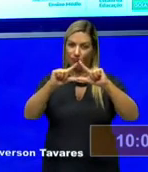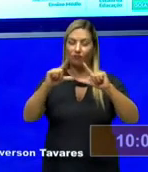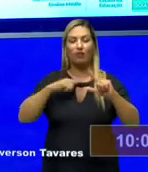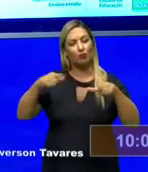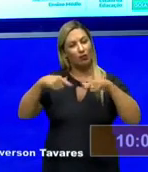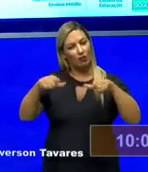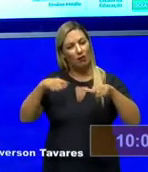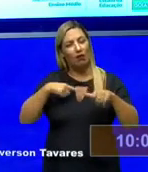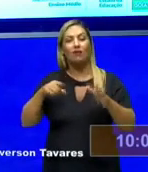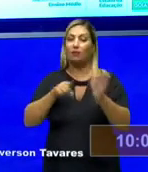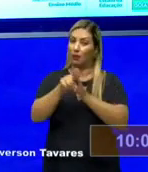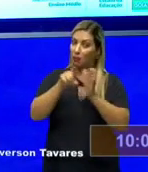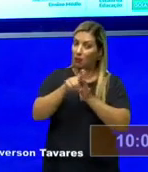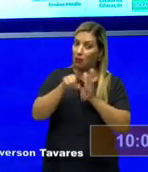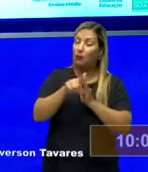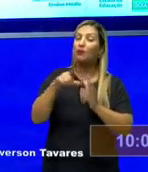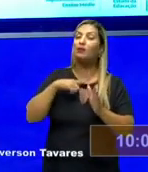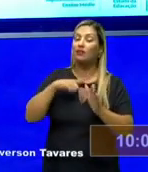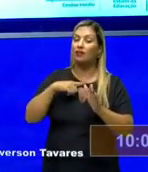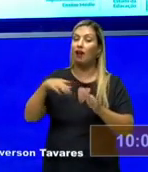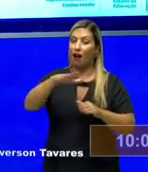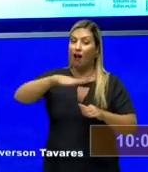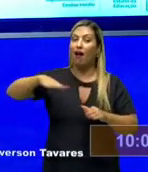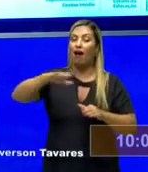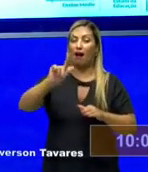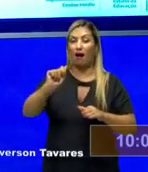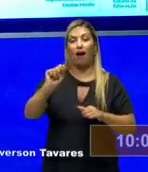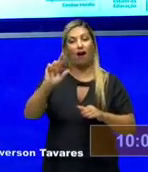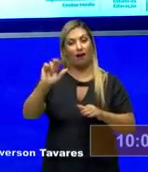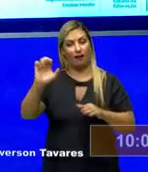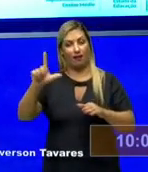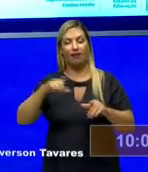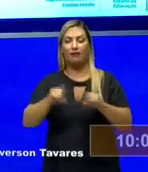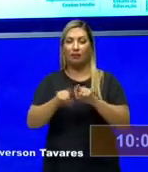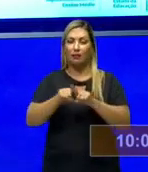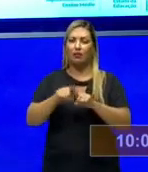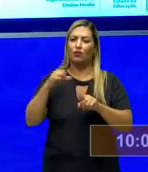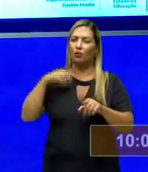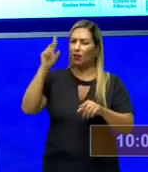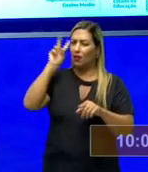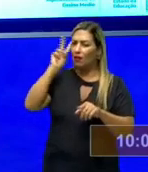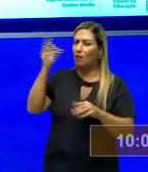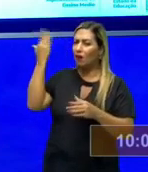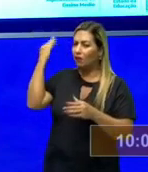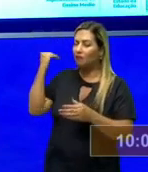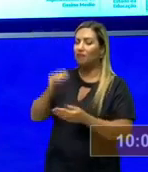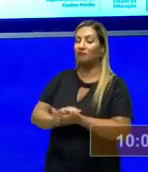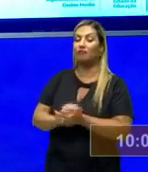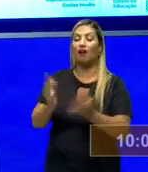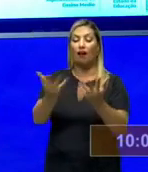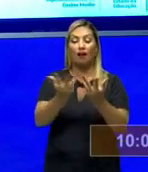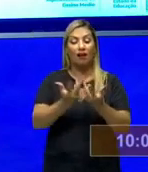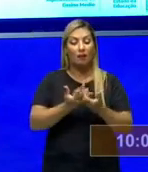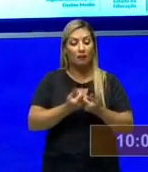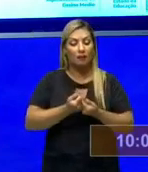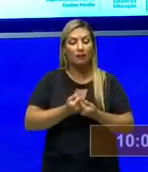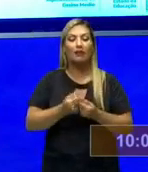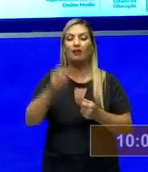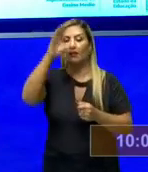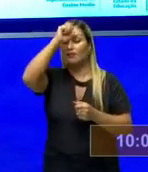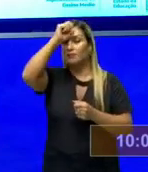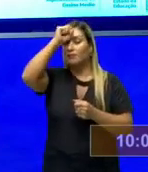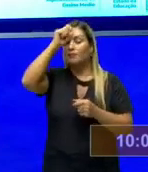não tem uma questão sobre a área né desses caras tão só para recapitular a nossa habilidade de